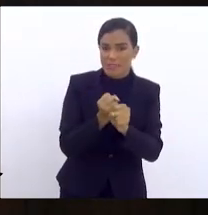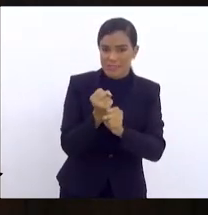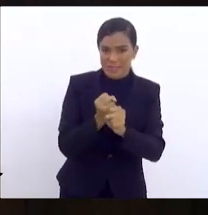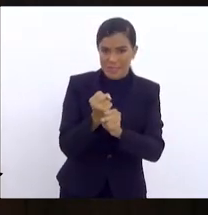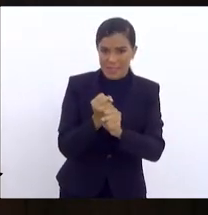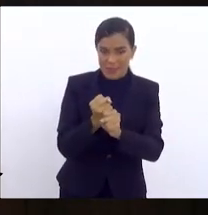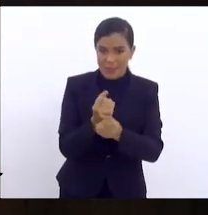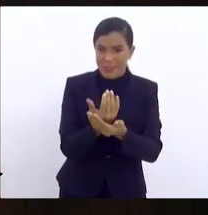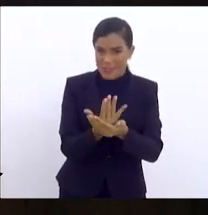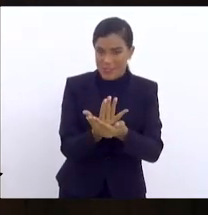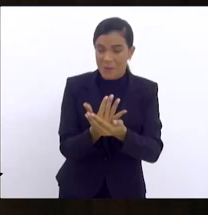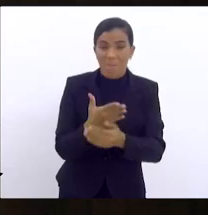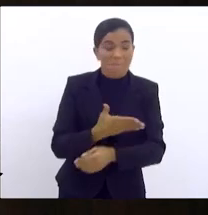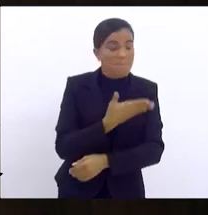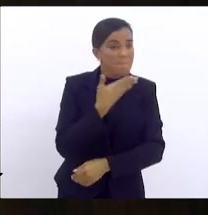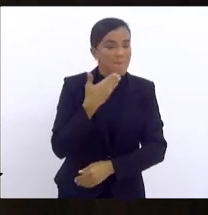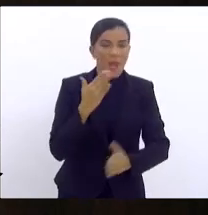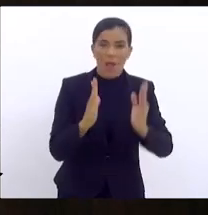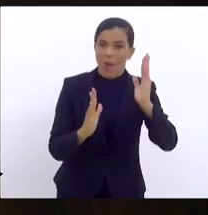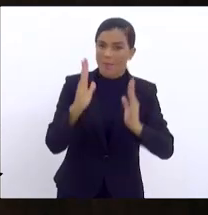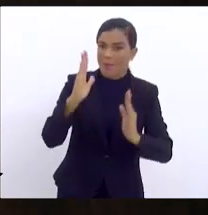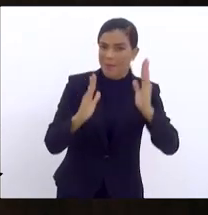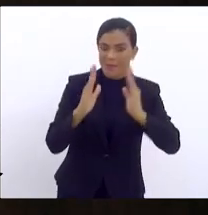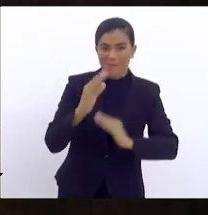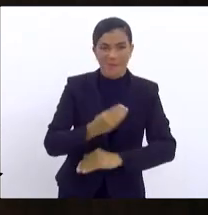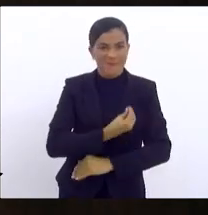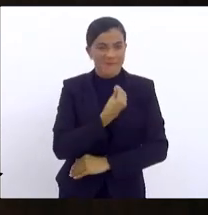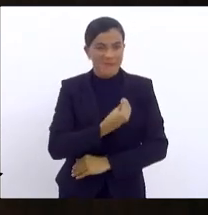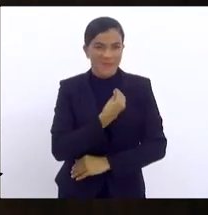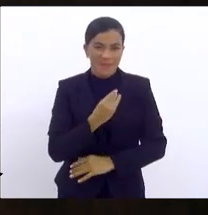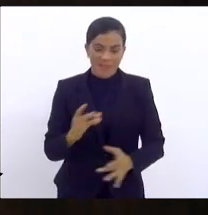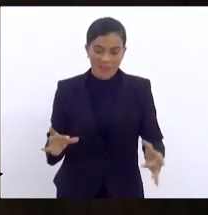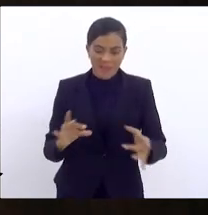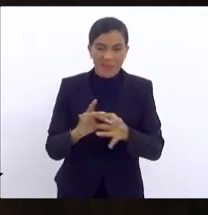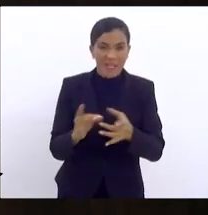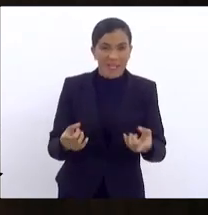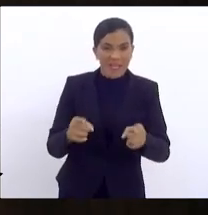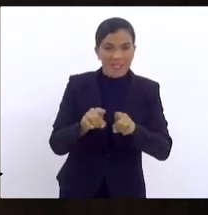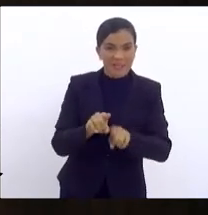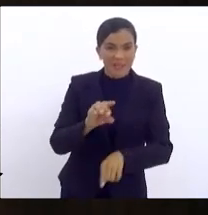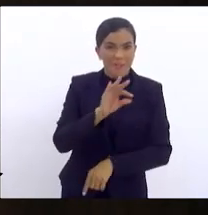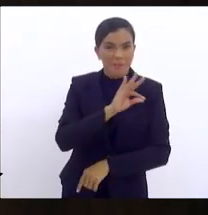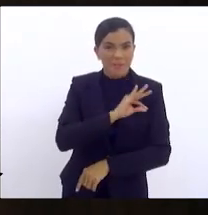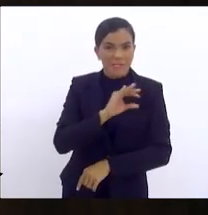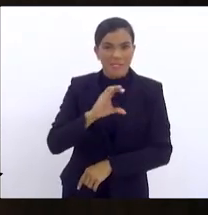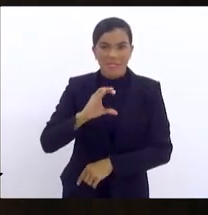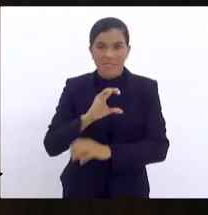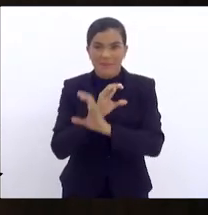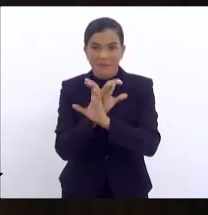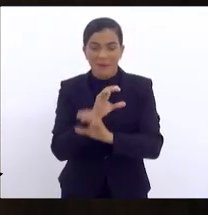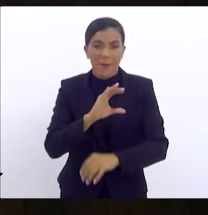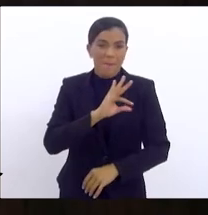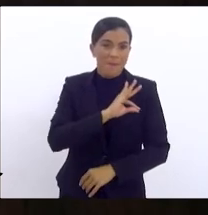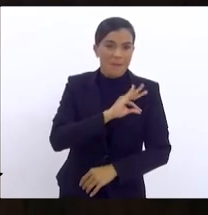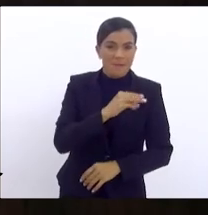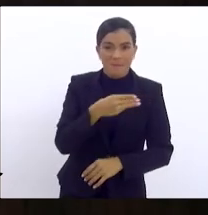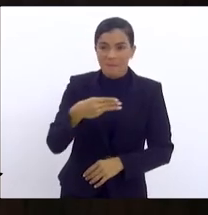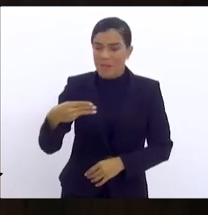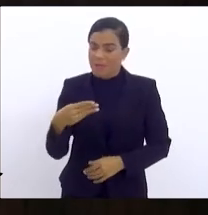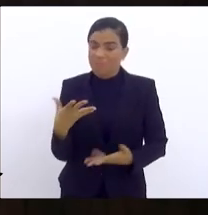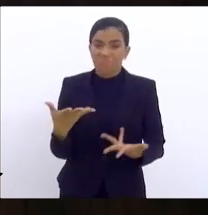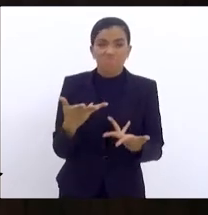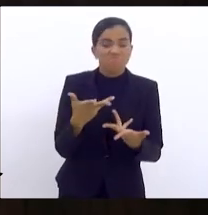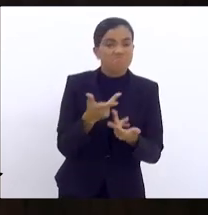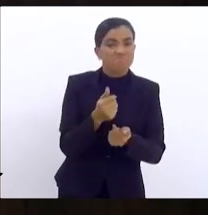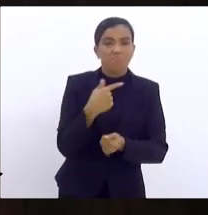a melhor fase que eu tive na polícia com relação por exemplo a integração com a polícia militar coisas esforços e os resultados são ótimos mas parece que a gente fica